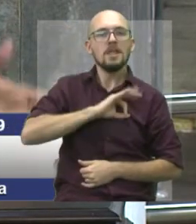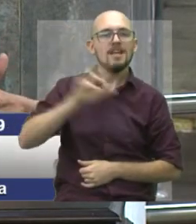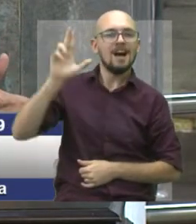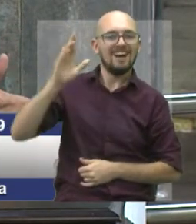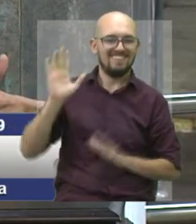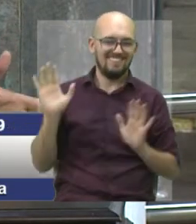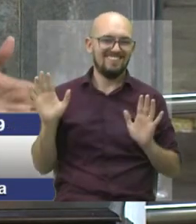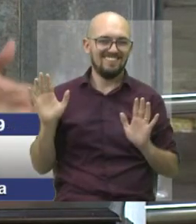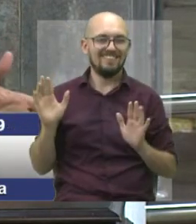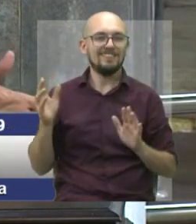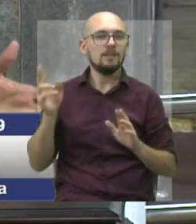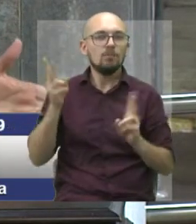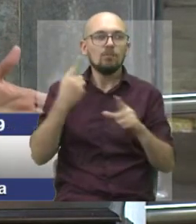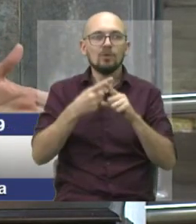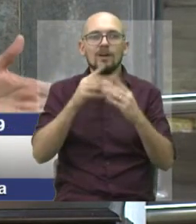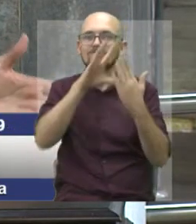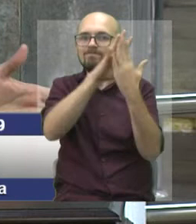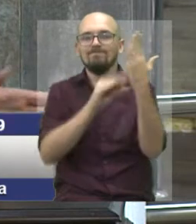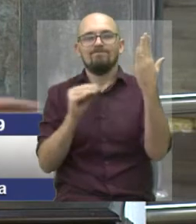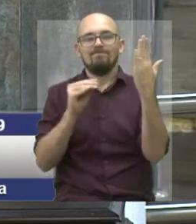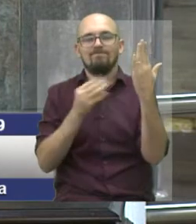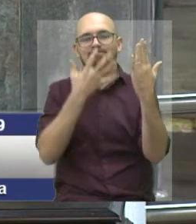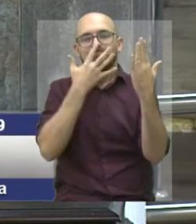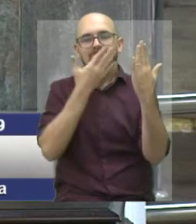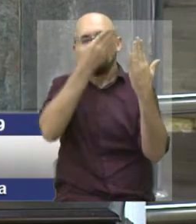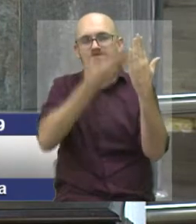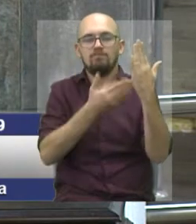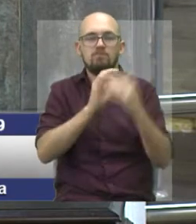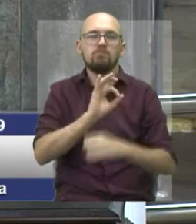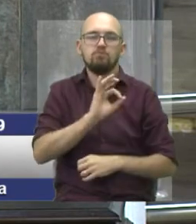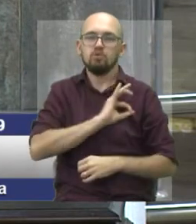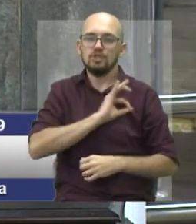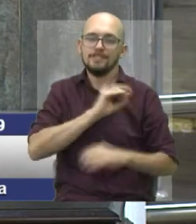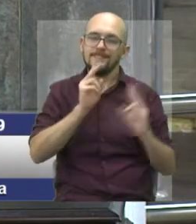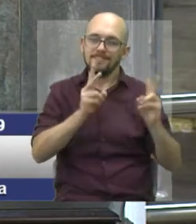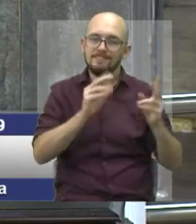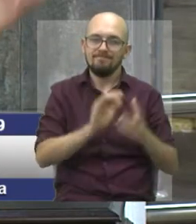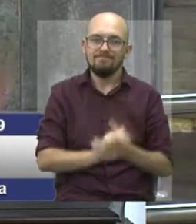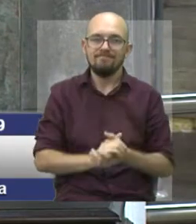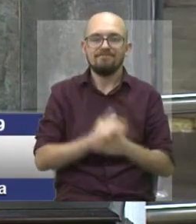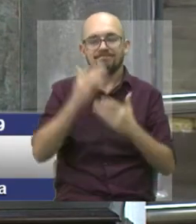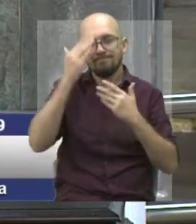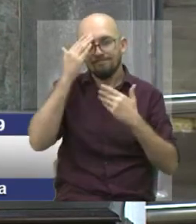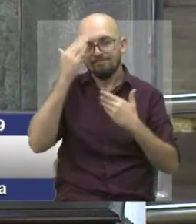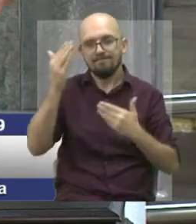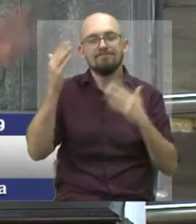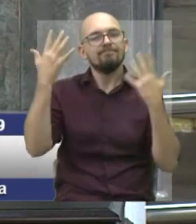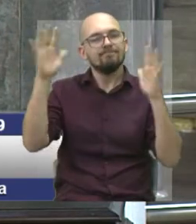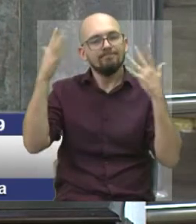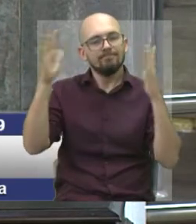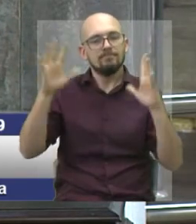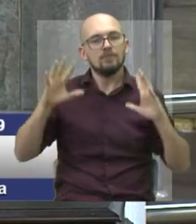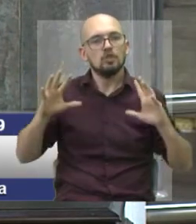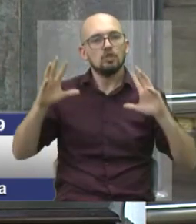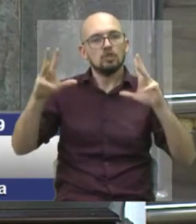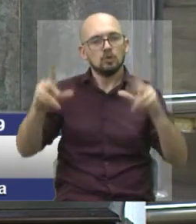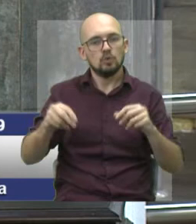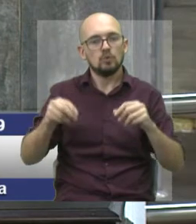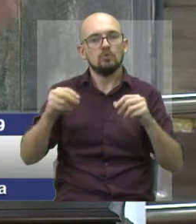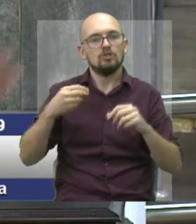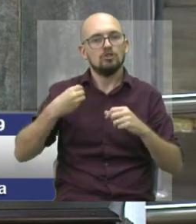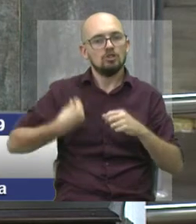no trabalho e na imagem que a polícia passa para nós. Então eu quero parabenizar a todos que estão aqui